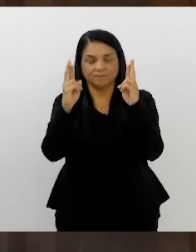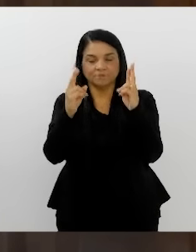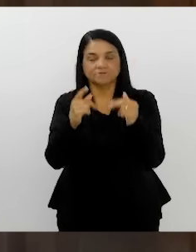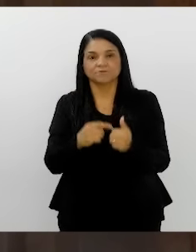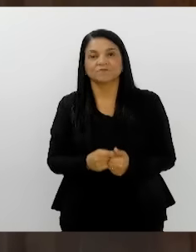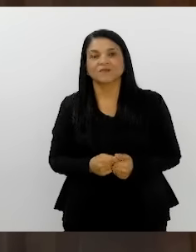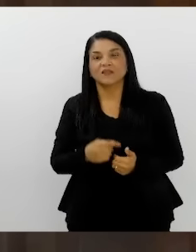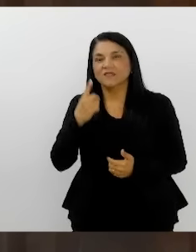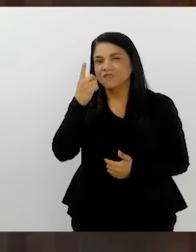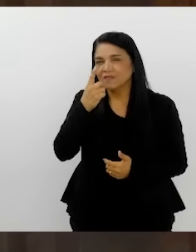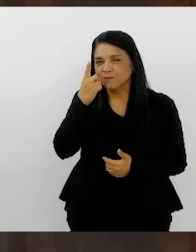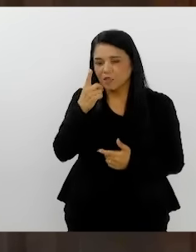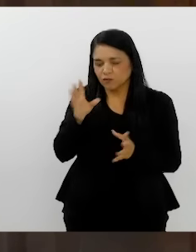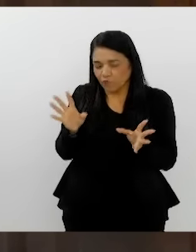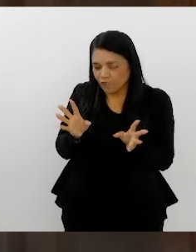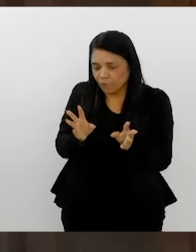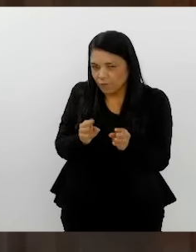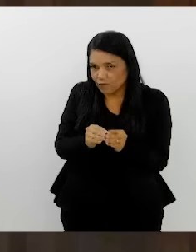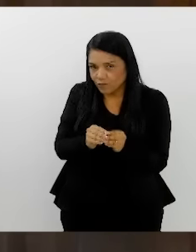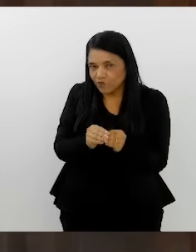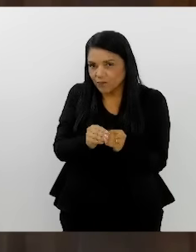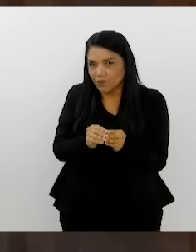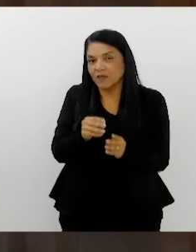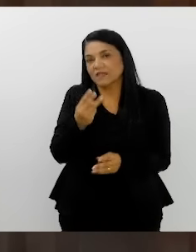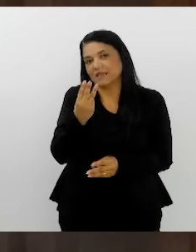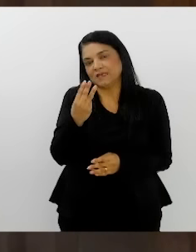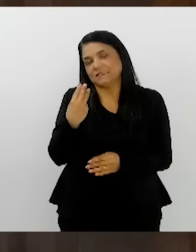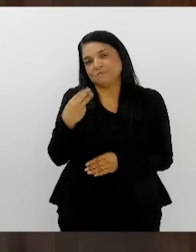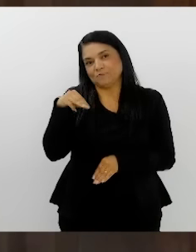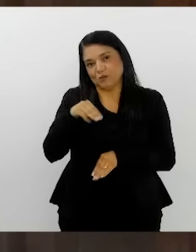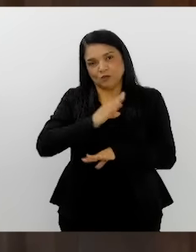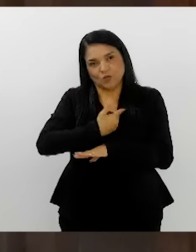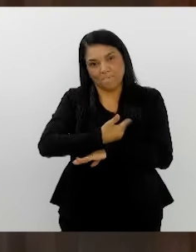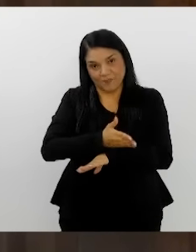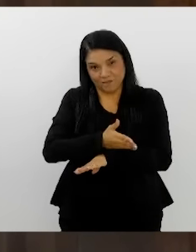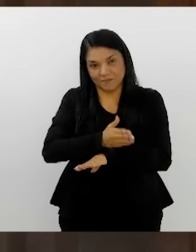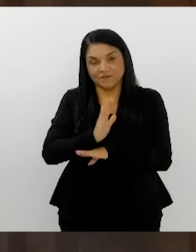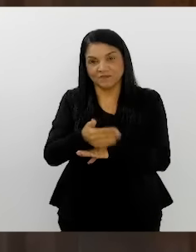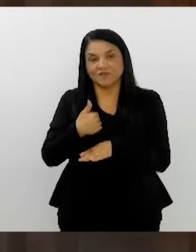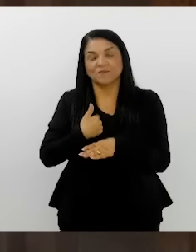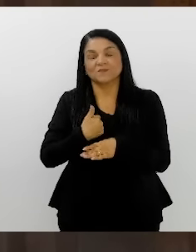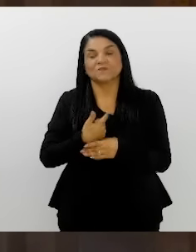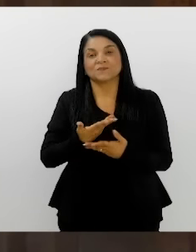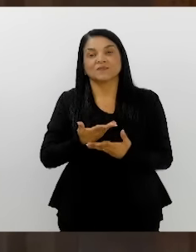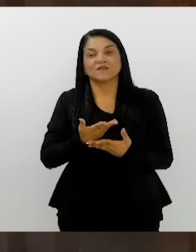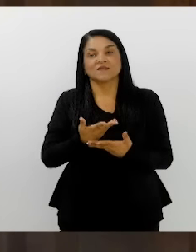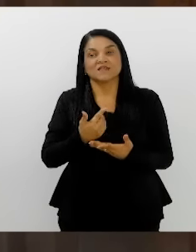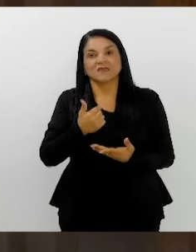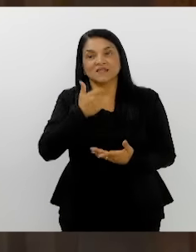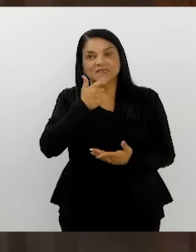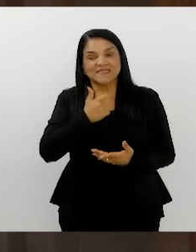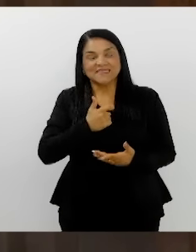estou terminando, já passei, creio, dos meus 3 minutos previstos pelo cerimonial, mas